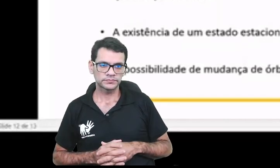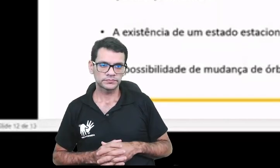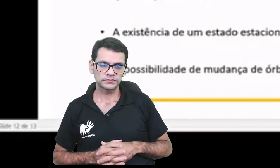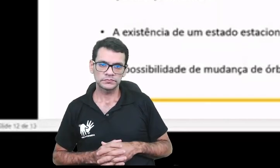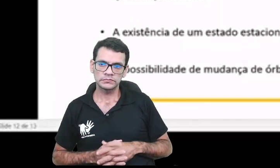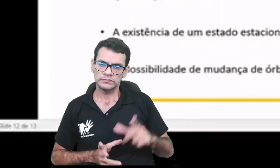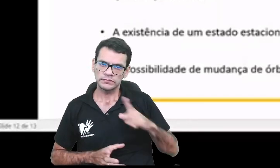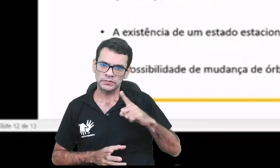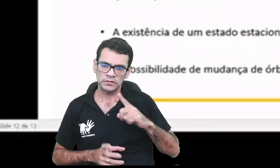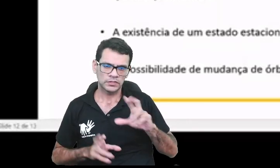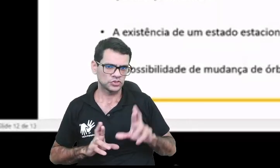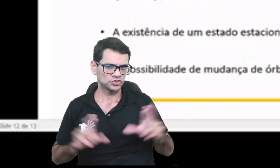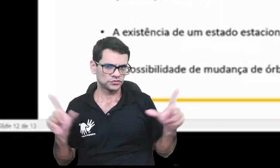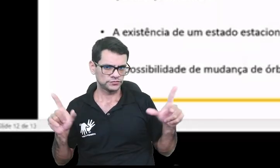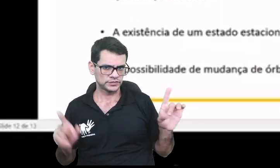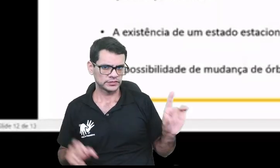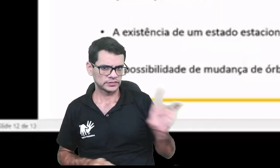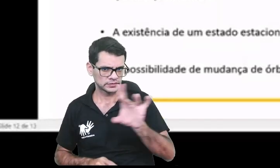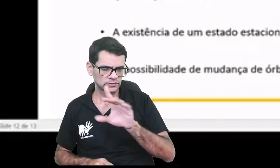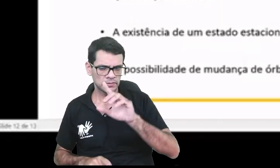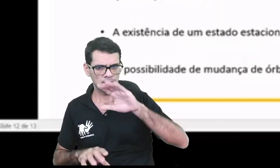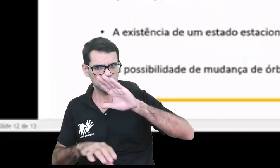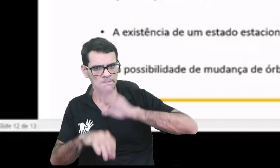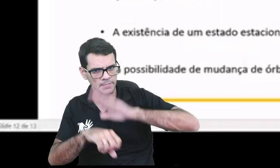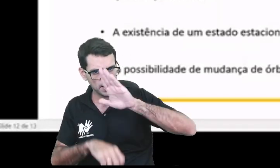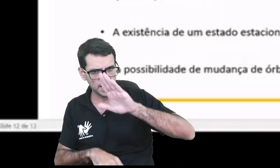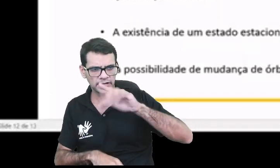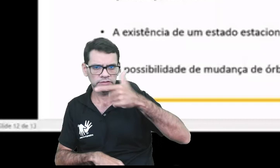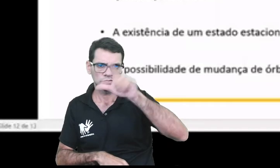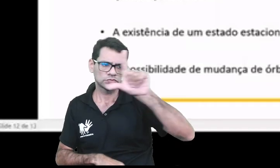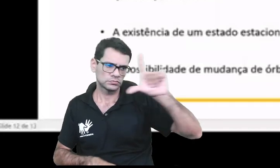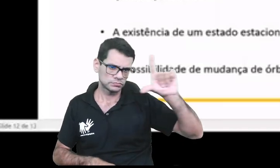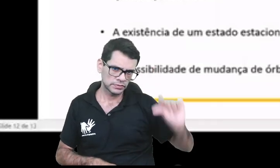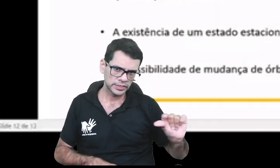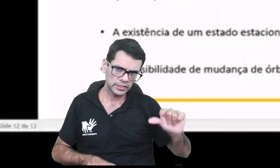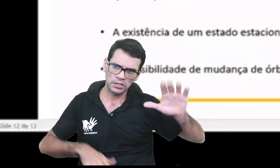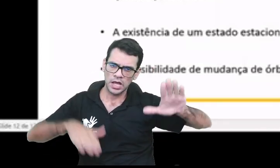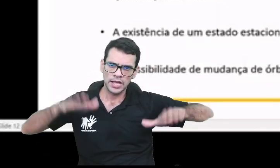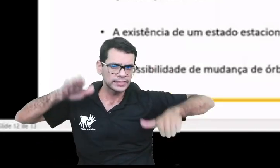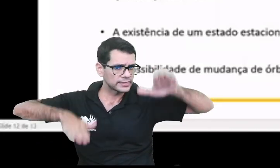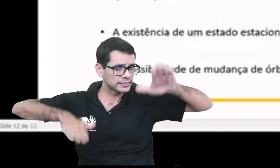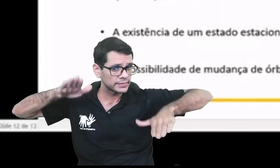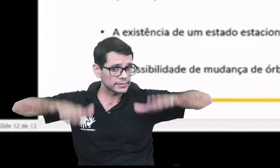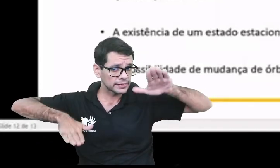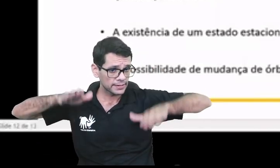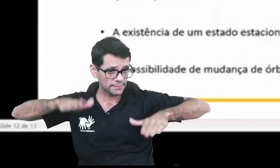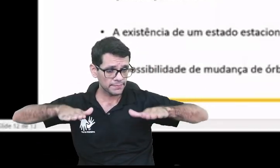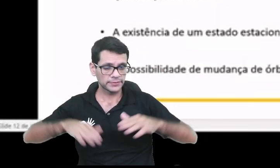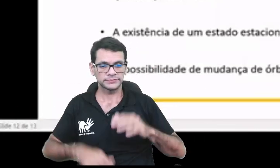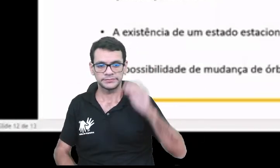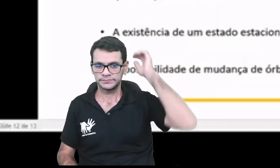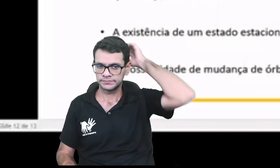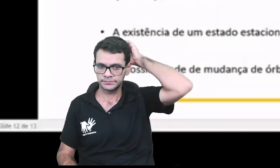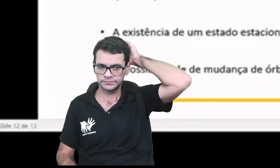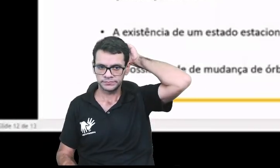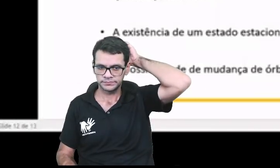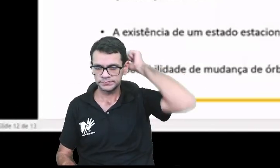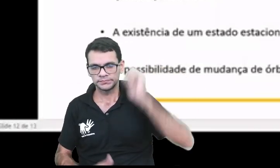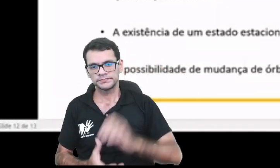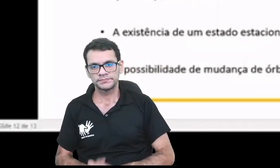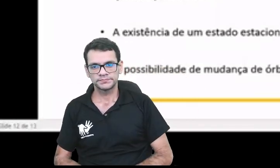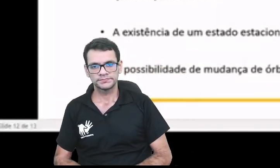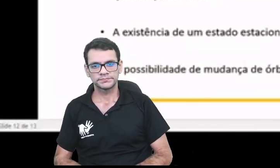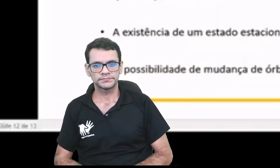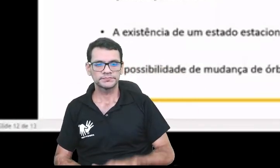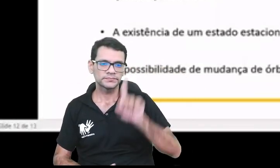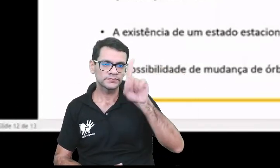ter um comportamento diferente do outro. Alguns vão ter mais elétrons, outros menos, em cada nível de camada eletrônica, como se fosse